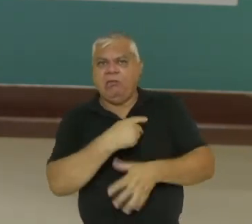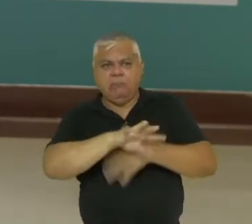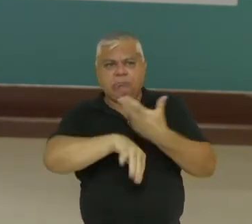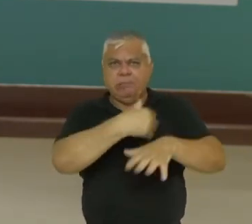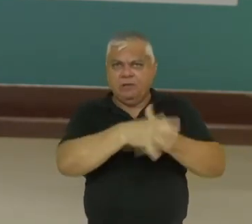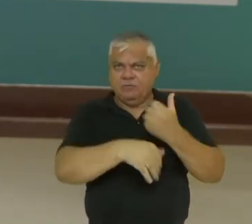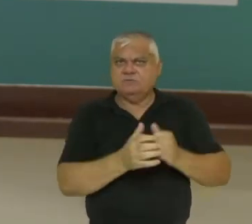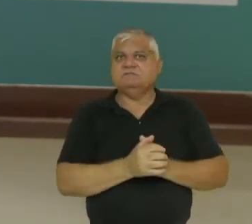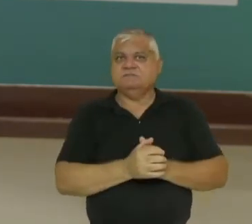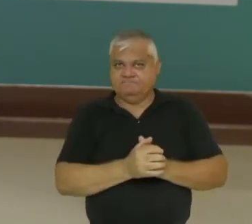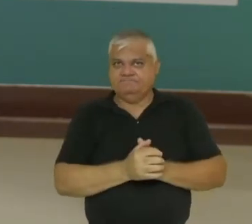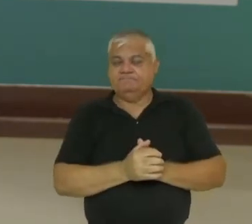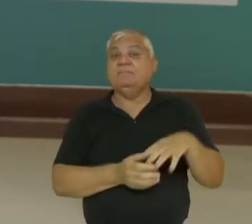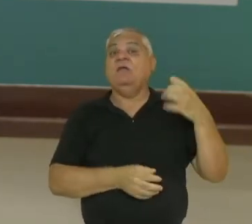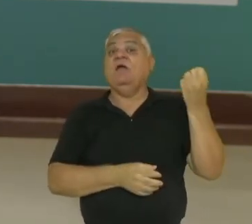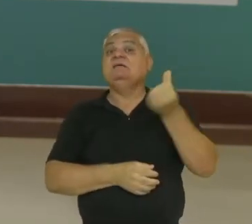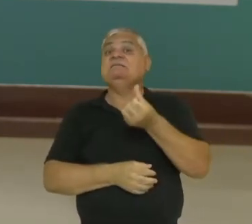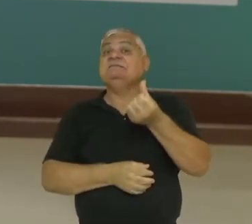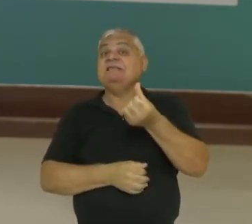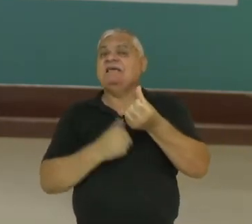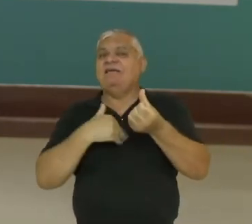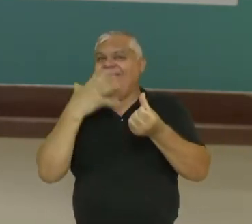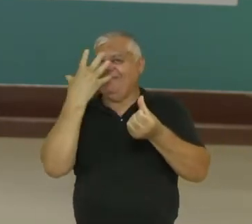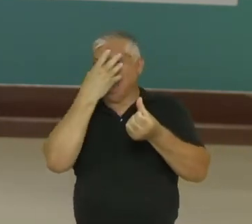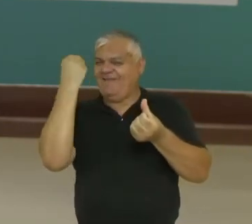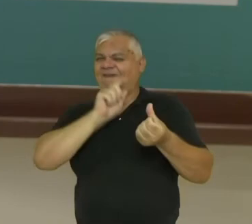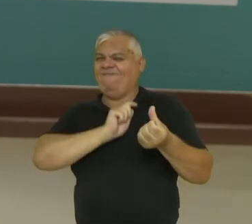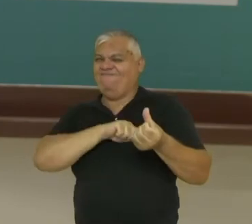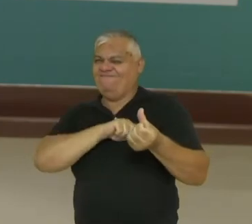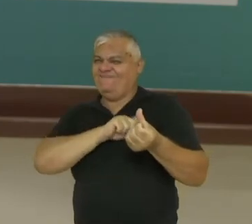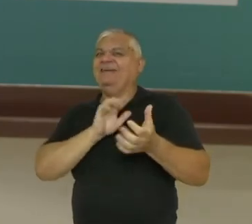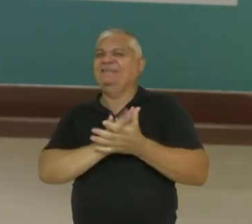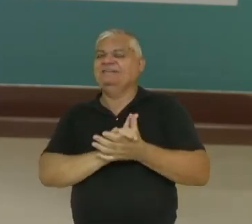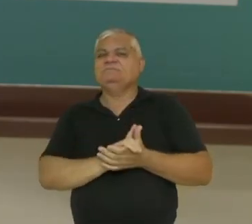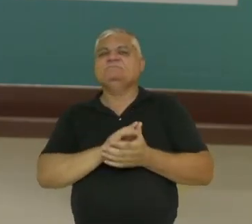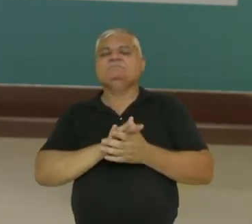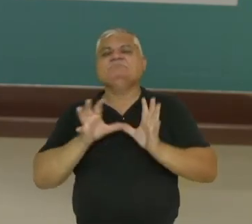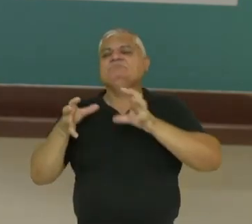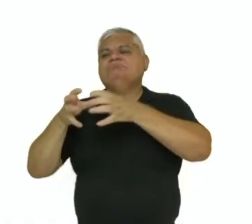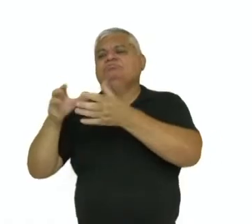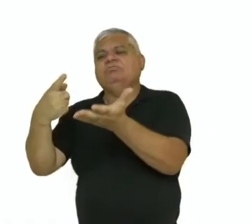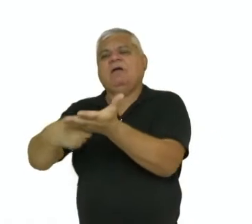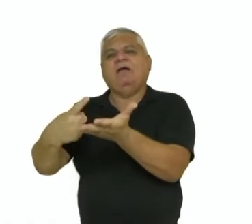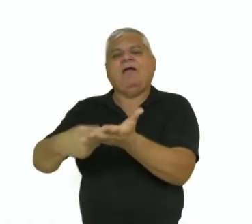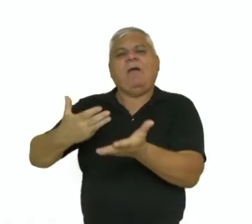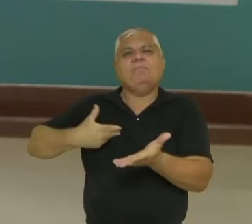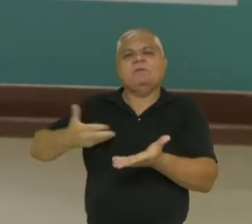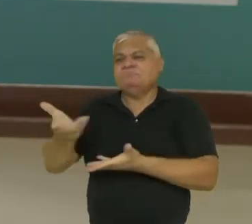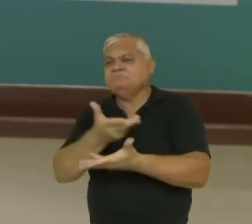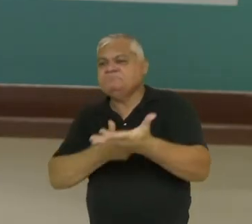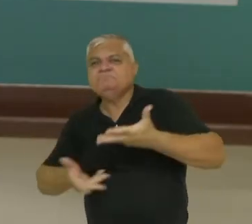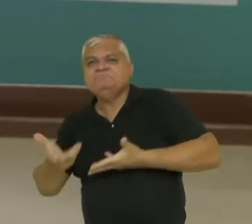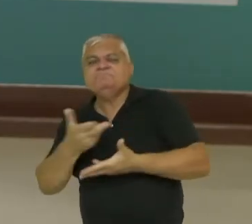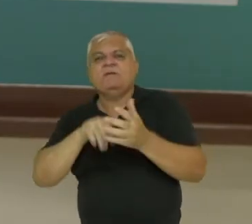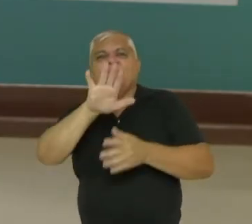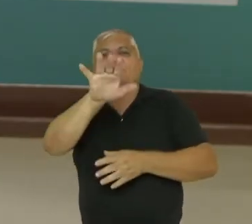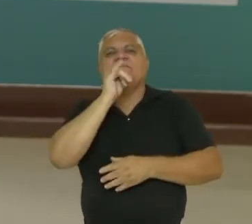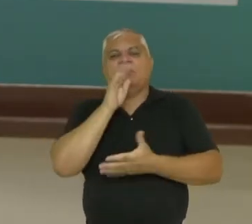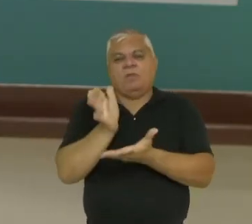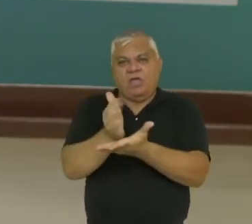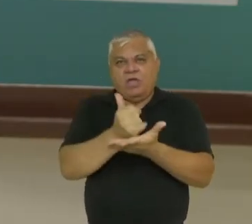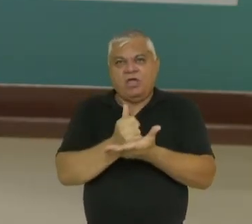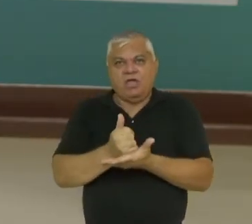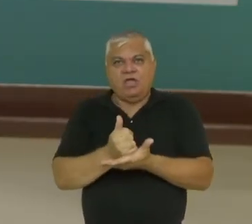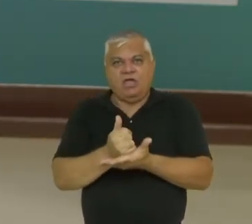não é apenas rico. Se o dinheiro está sobrando é porque alguma coisa está errada. Se não está sobrando para você